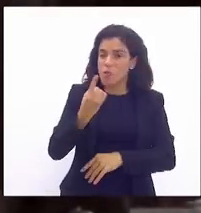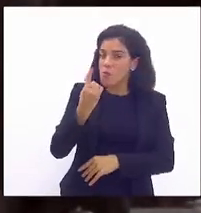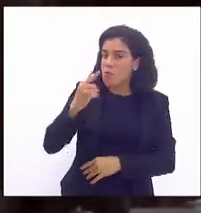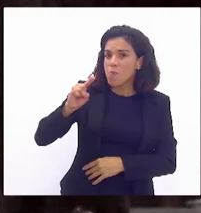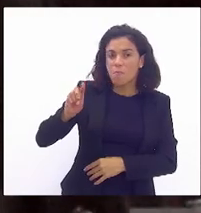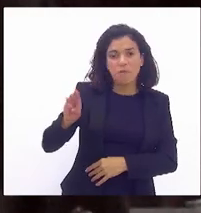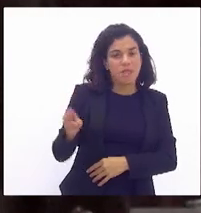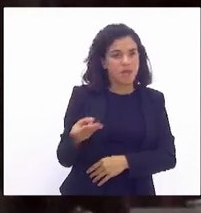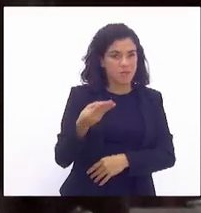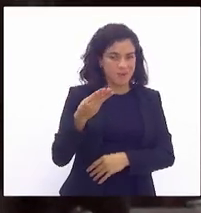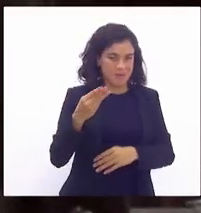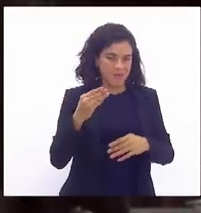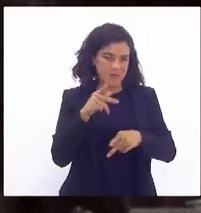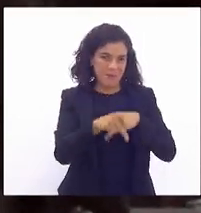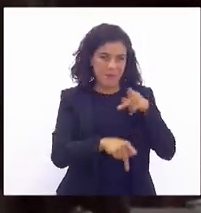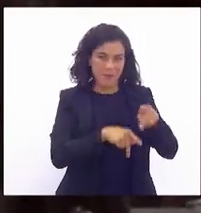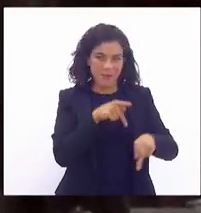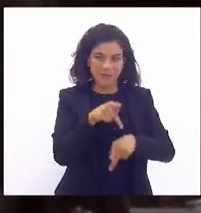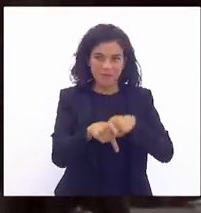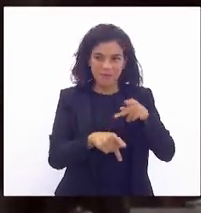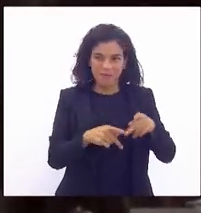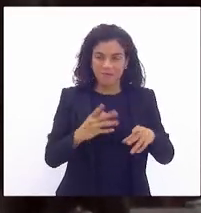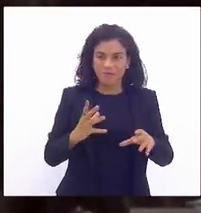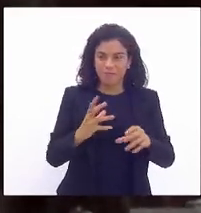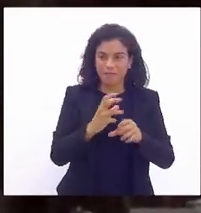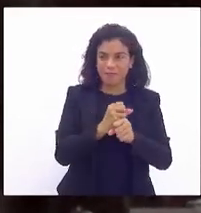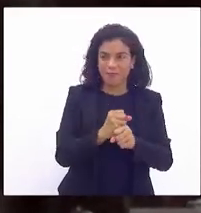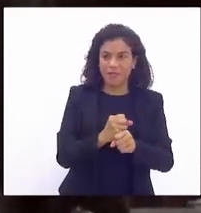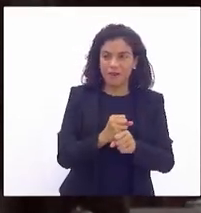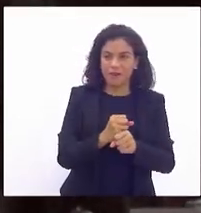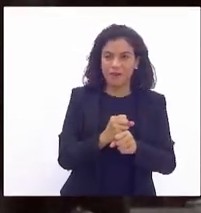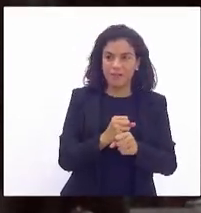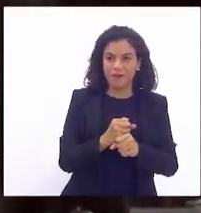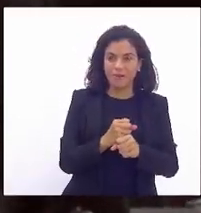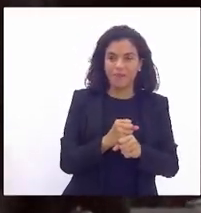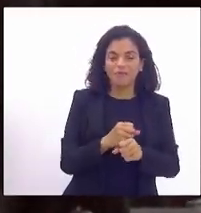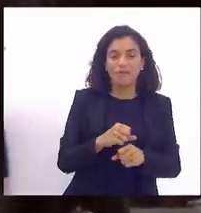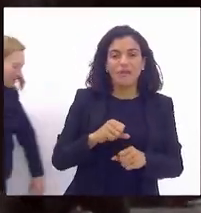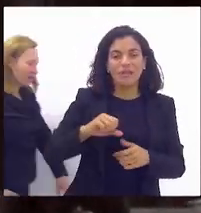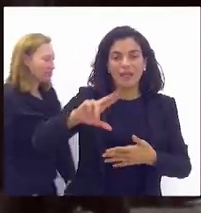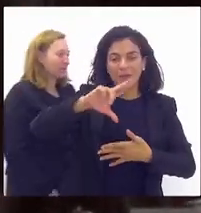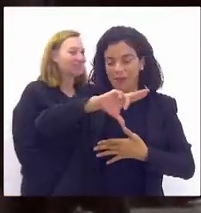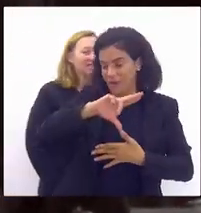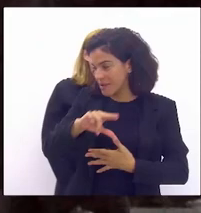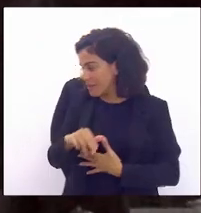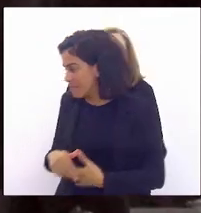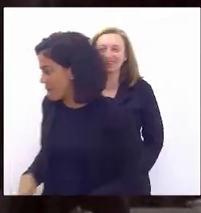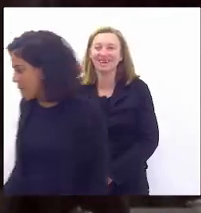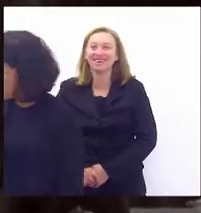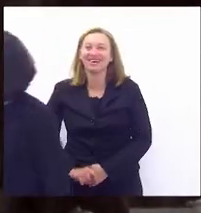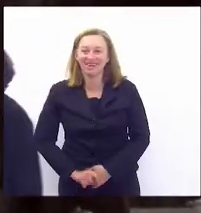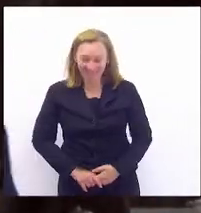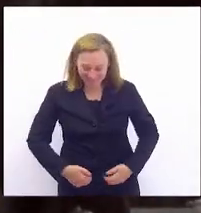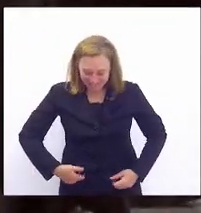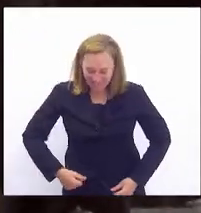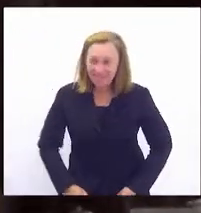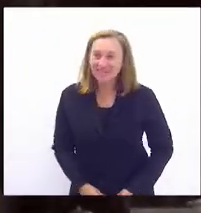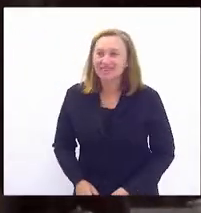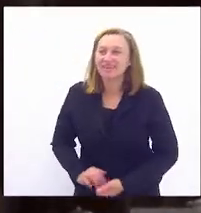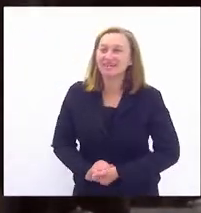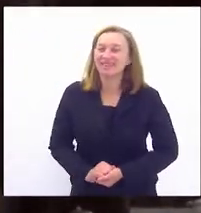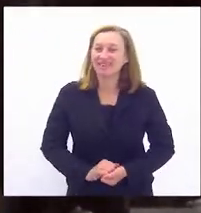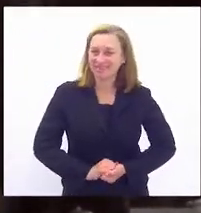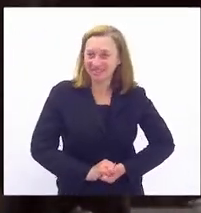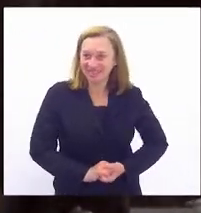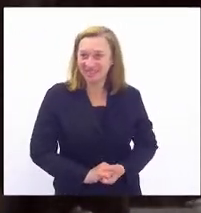habitantes. Nós fomos a única siderúrgica na América Latina a desenvolver a pegada hídrica. Essa